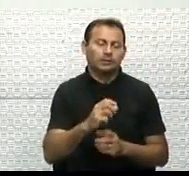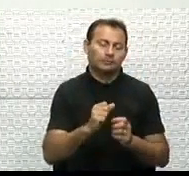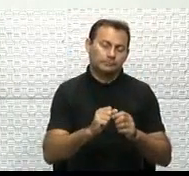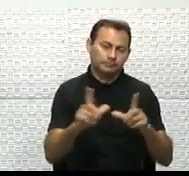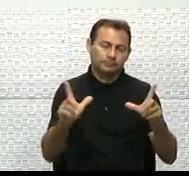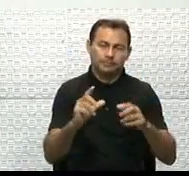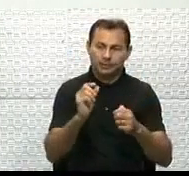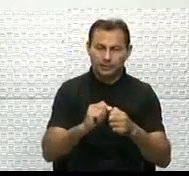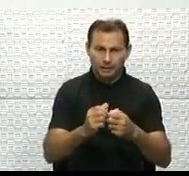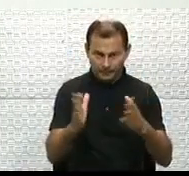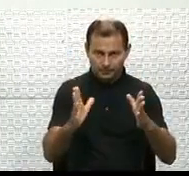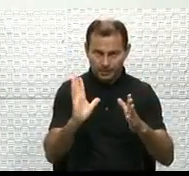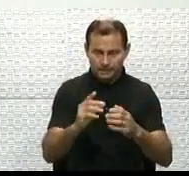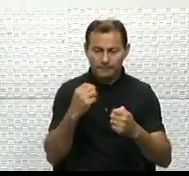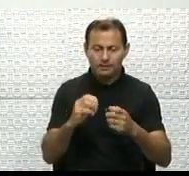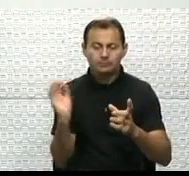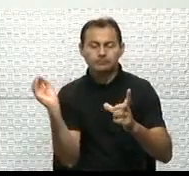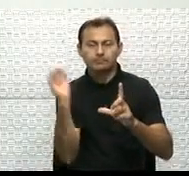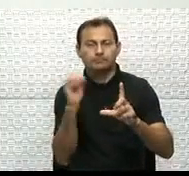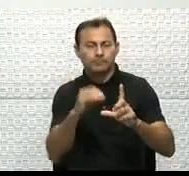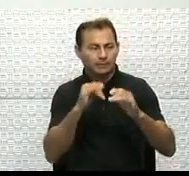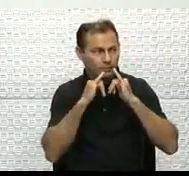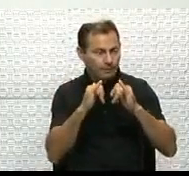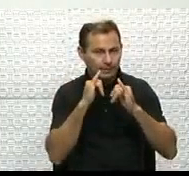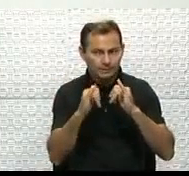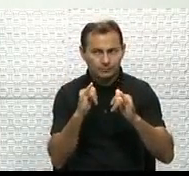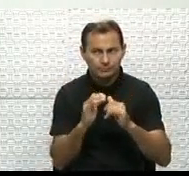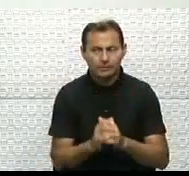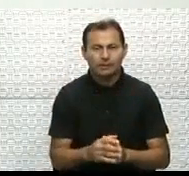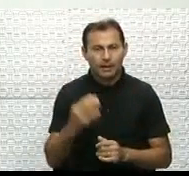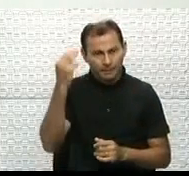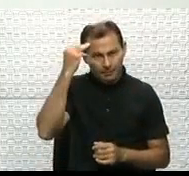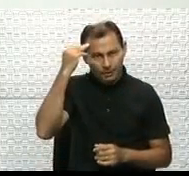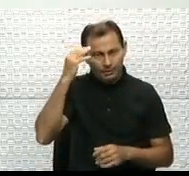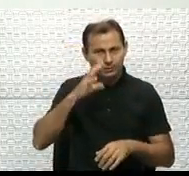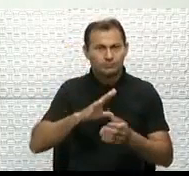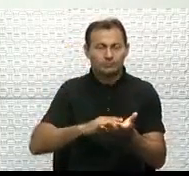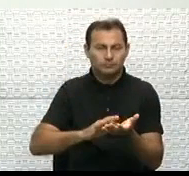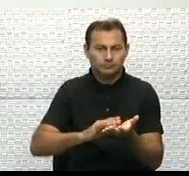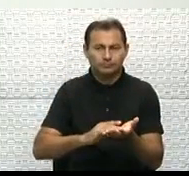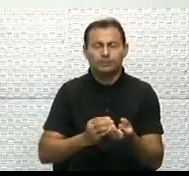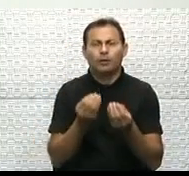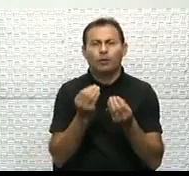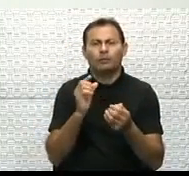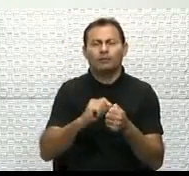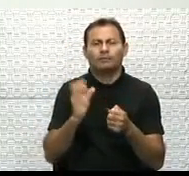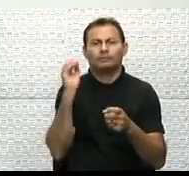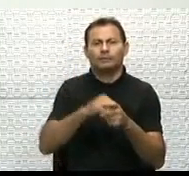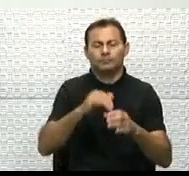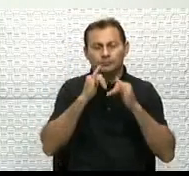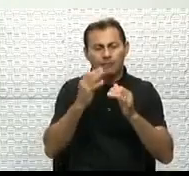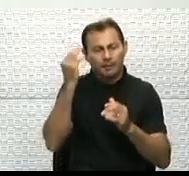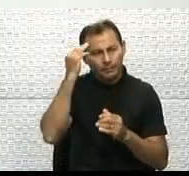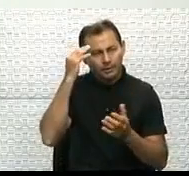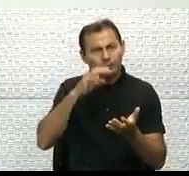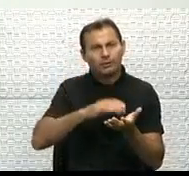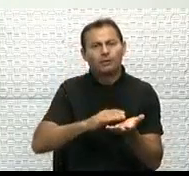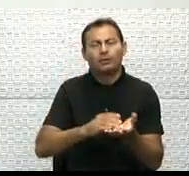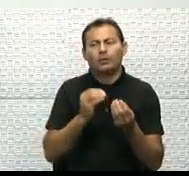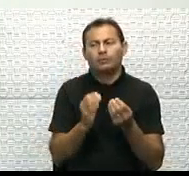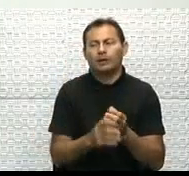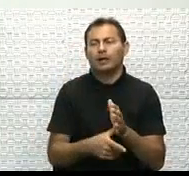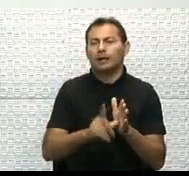ativo. Feito isso, você precisa inserir os dados na memória da calculadora. Como que você vai inserir os dados na memória da calculadora?